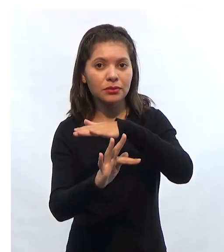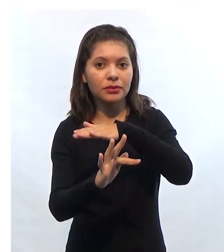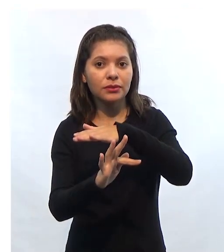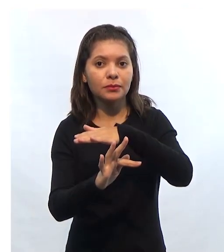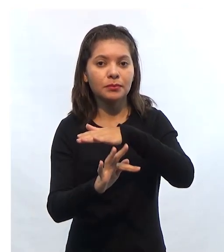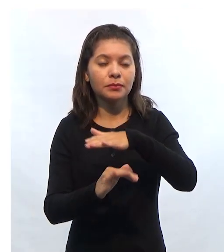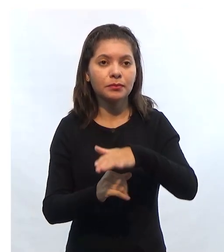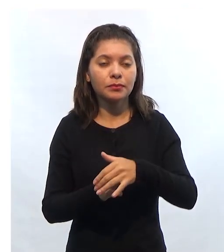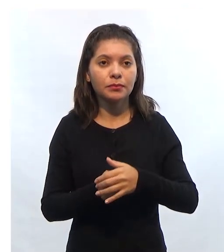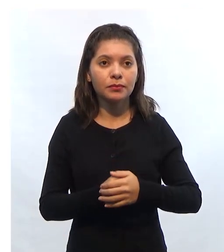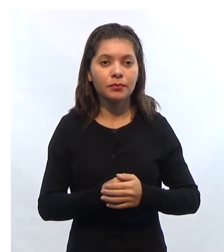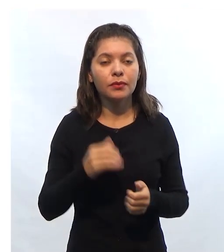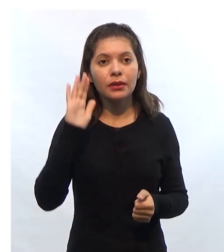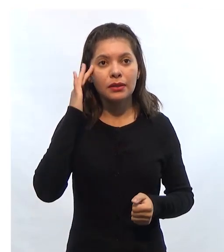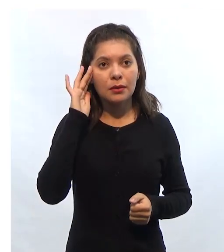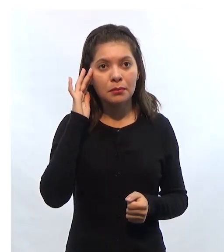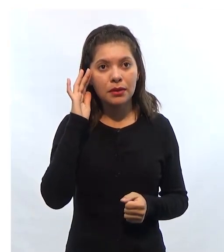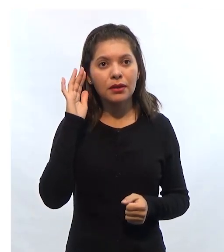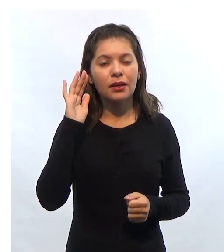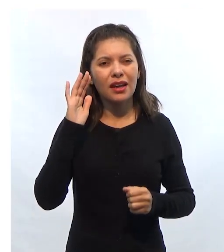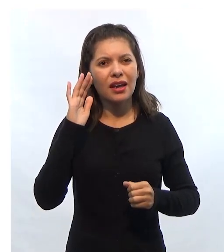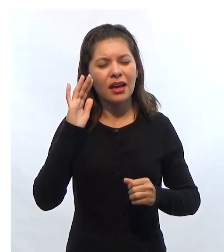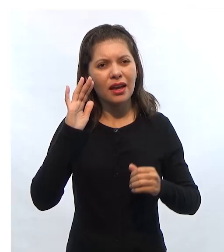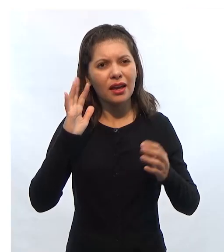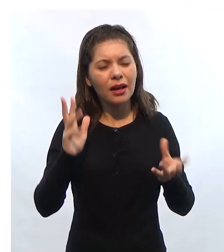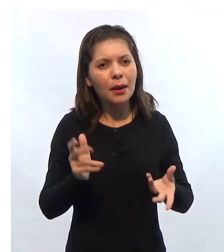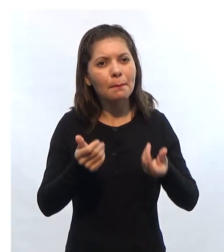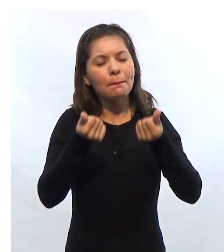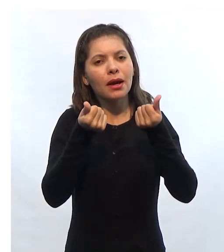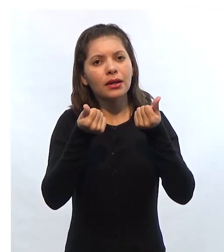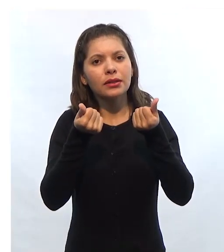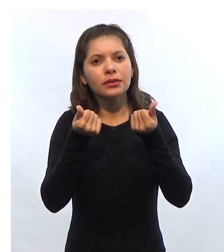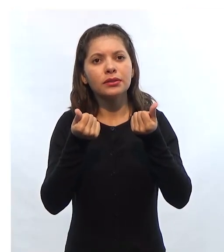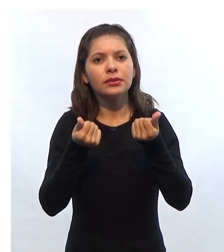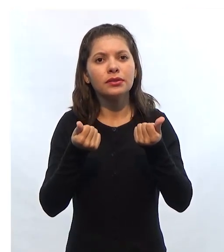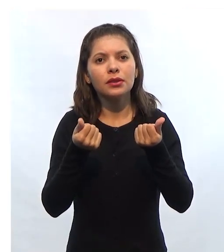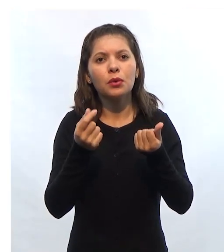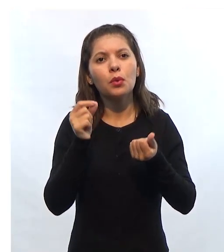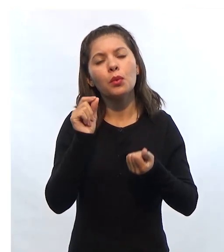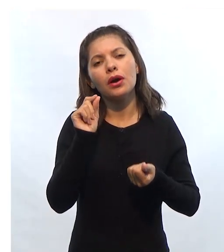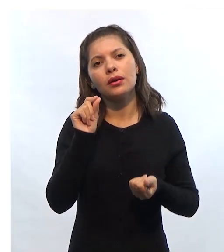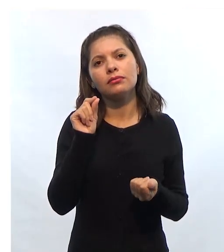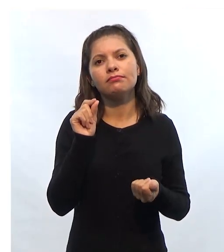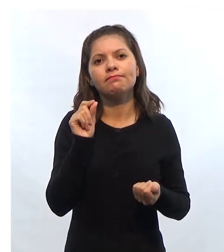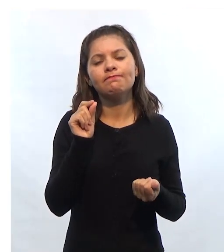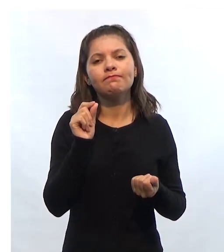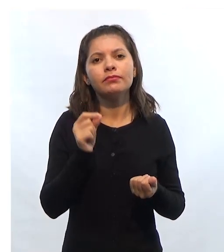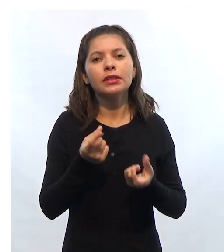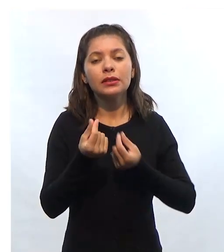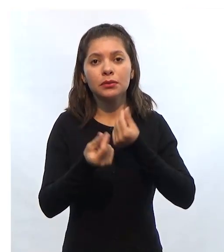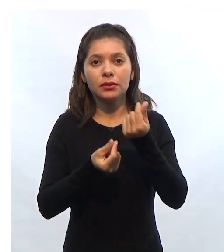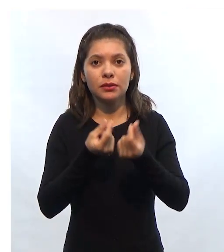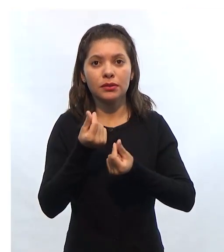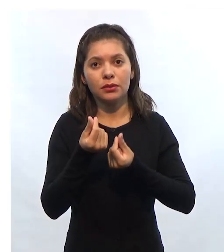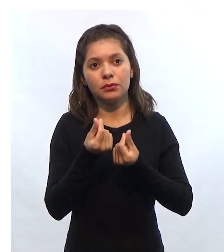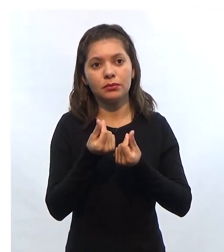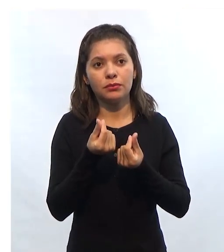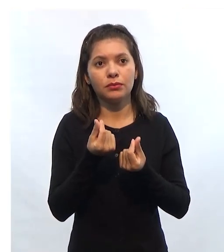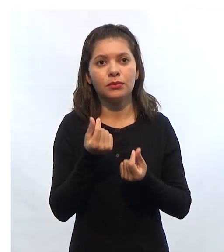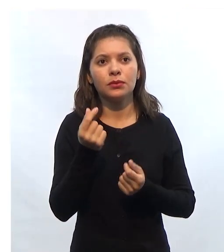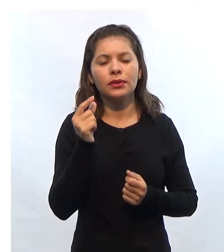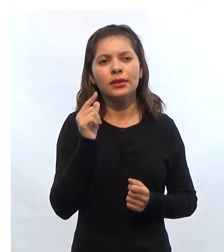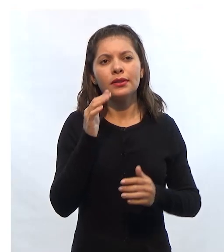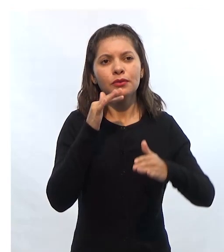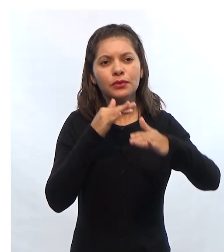fornecedores, né? Aí a gente vai ter que saber se eles são capazes de suprir as necessidades, qual a capacidade de negociação. O que